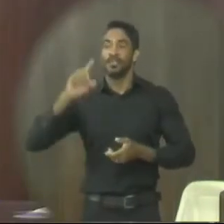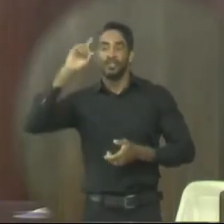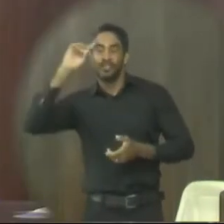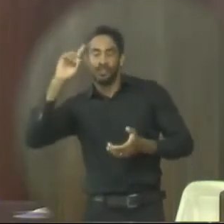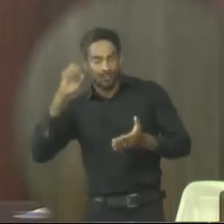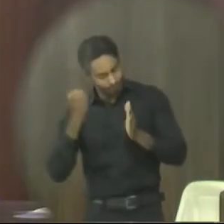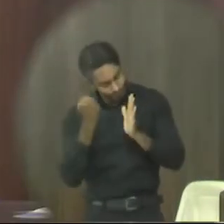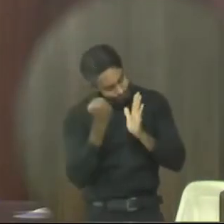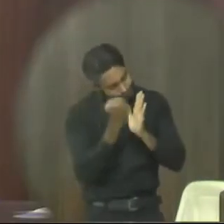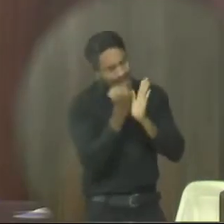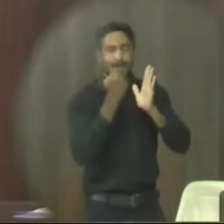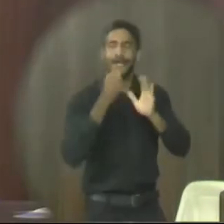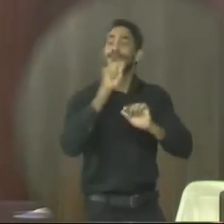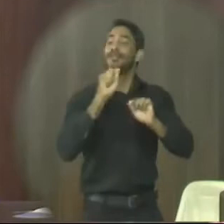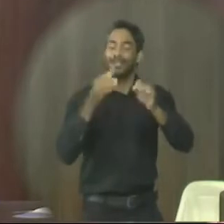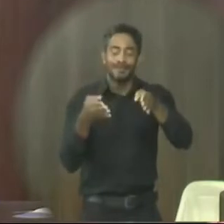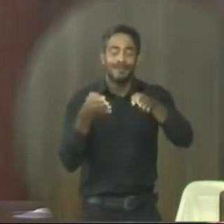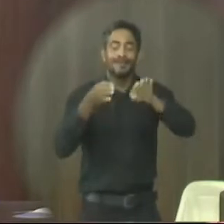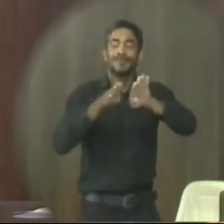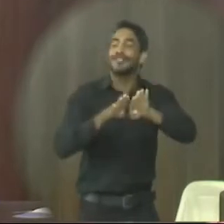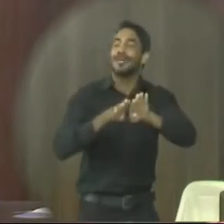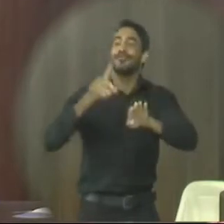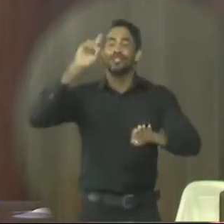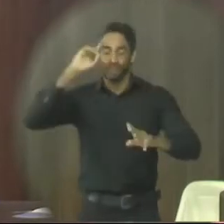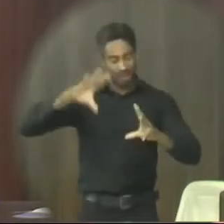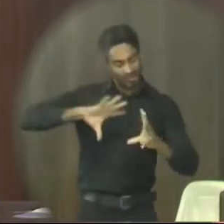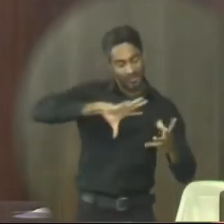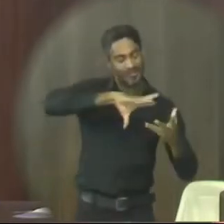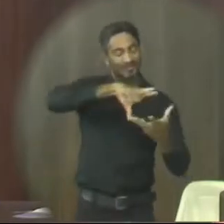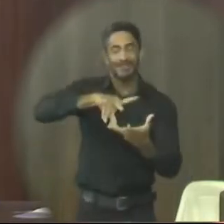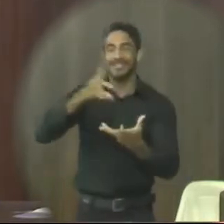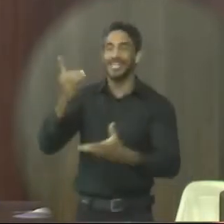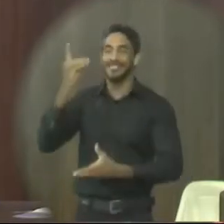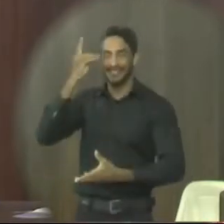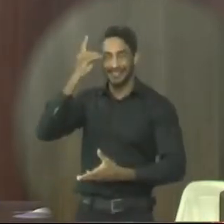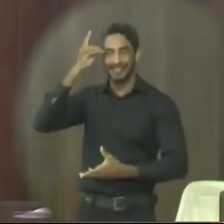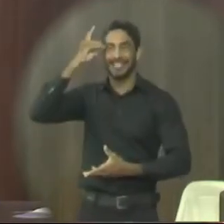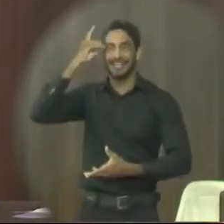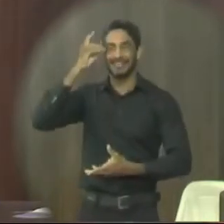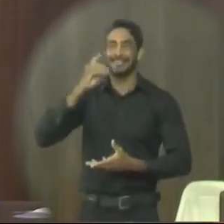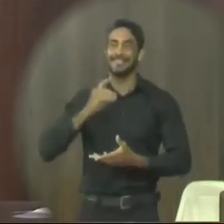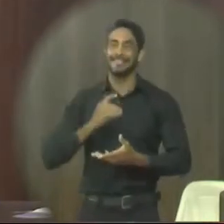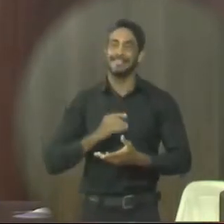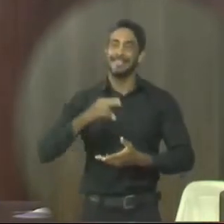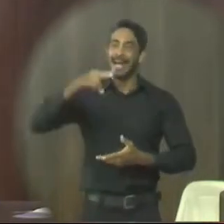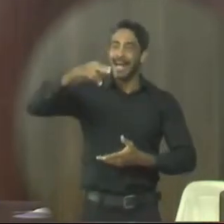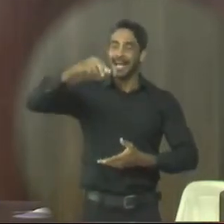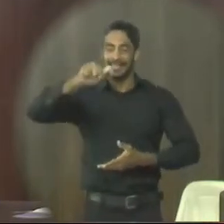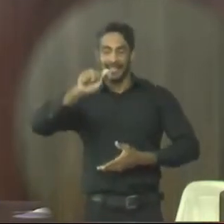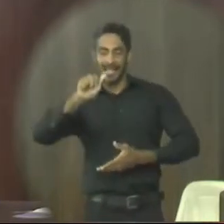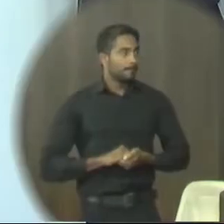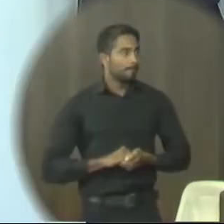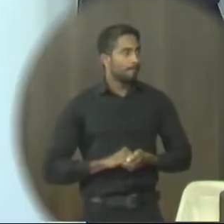marcado pela inclusão, Dia Mundial da Síndrome de Down. Naniara.